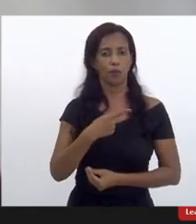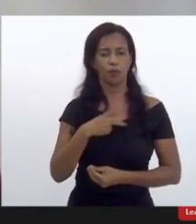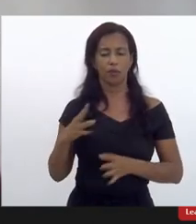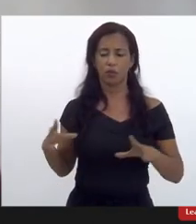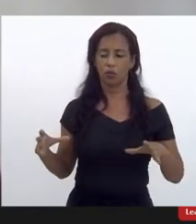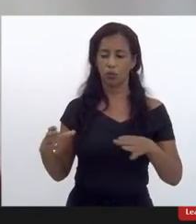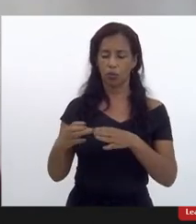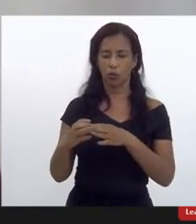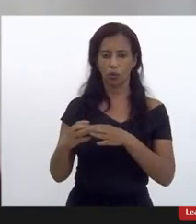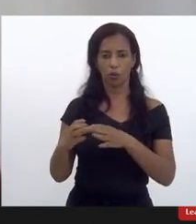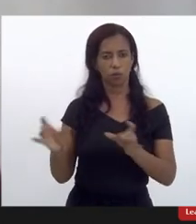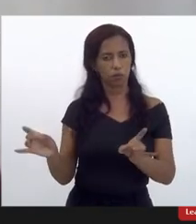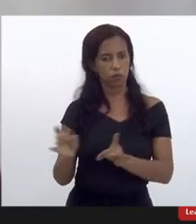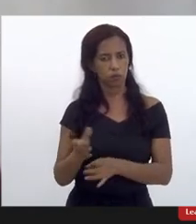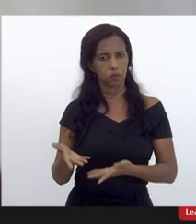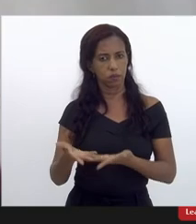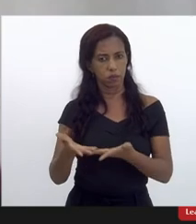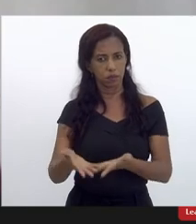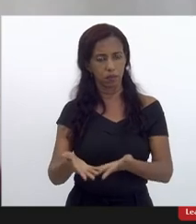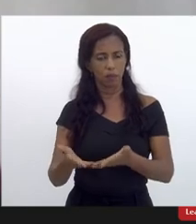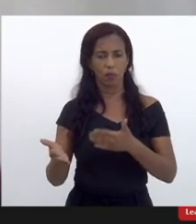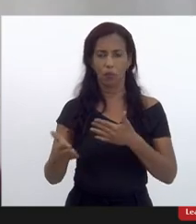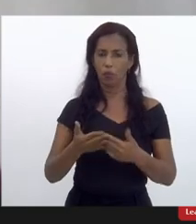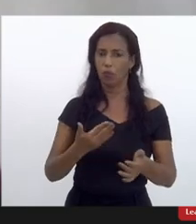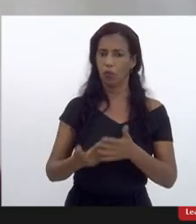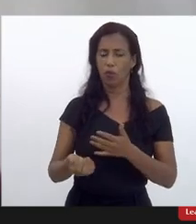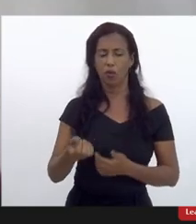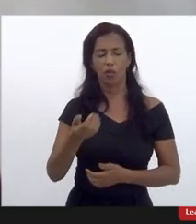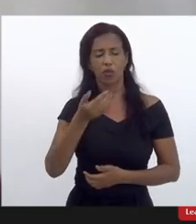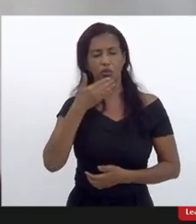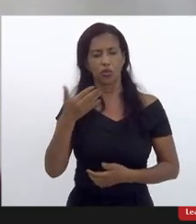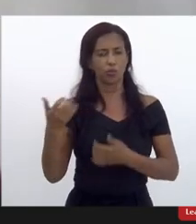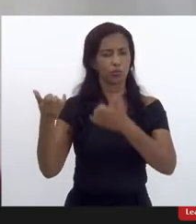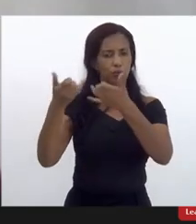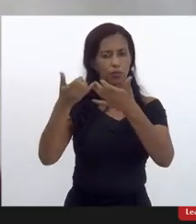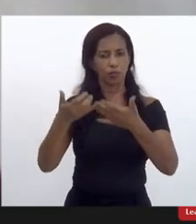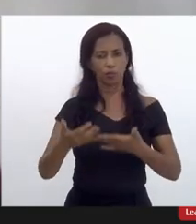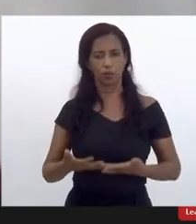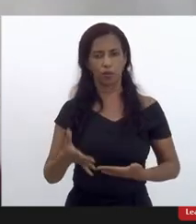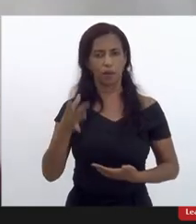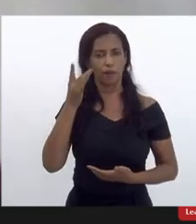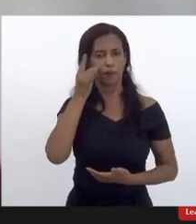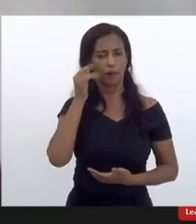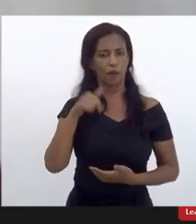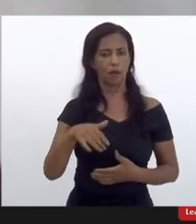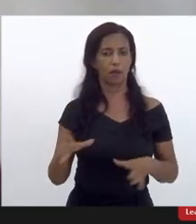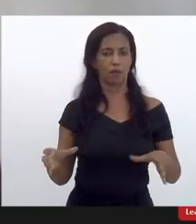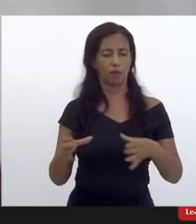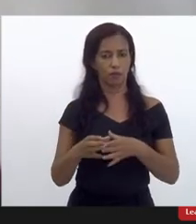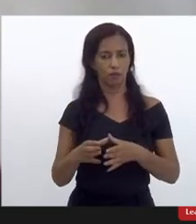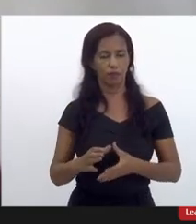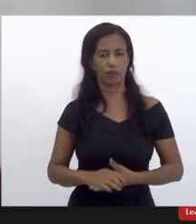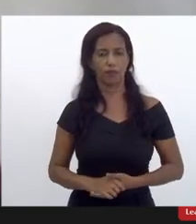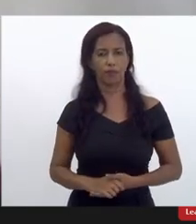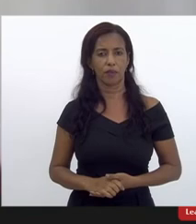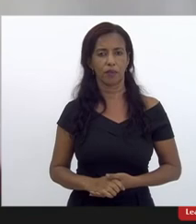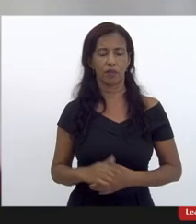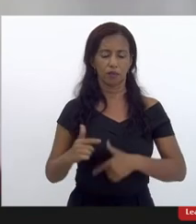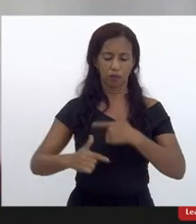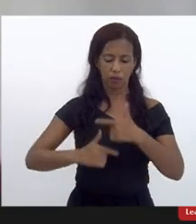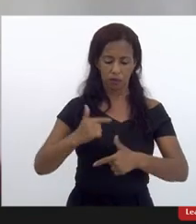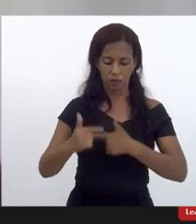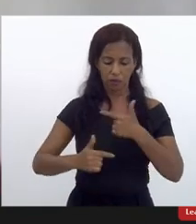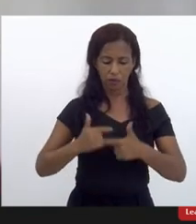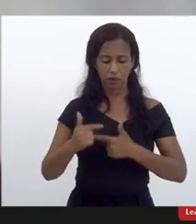equipe à disposição para qualquer tipo de esclarecimento e presença aqui na comissão. Estamos trabalhando,